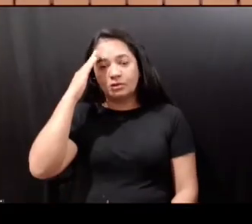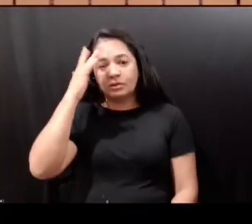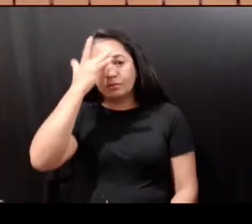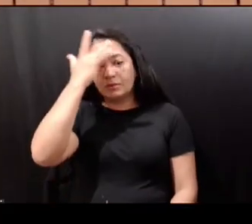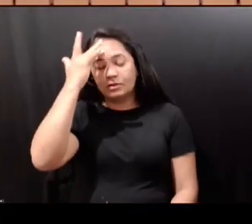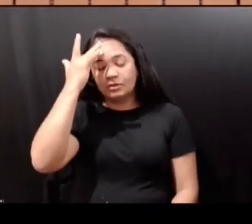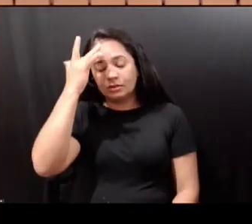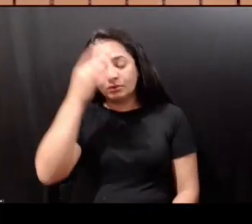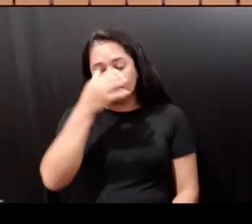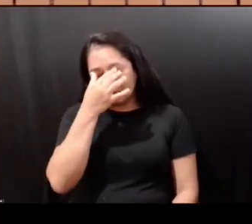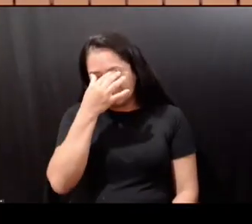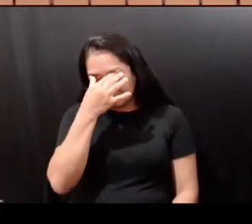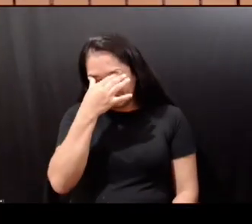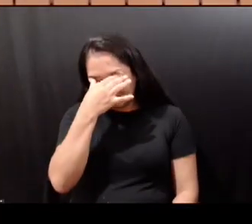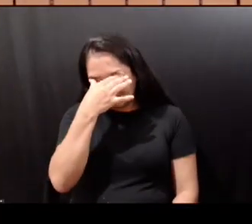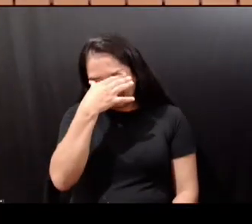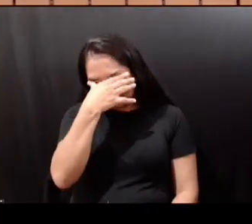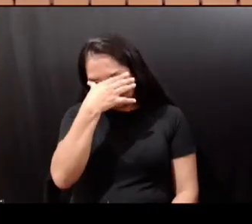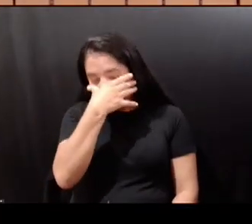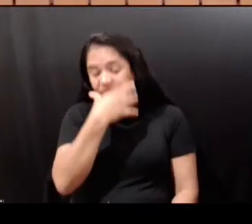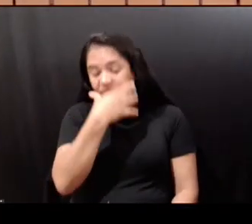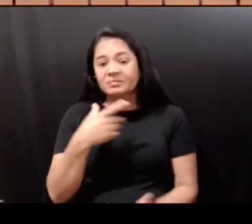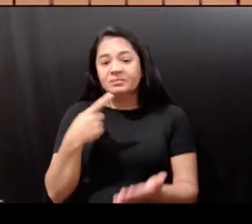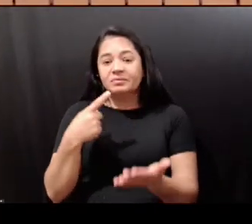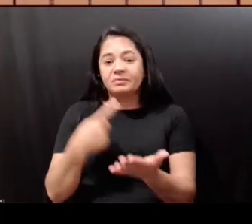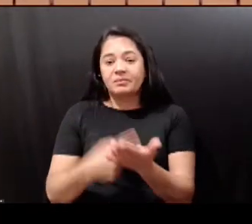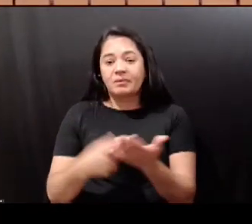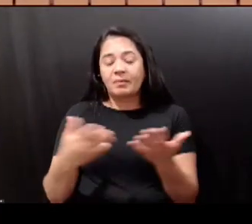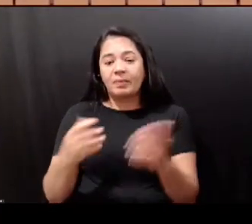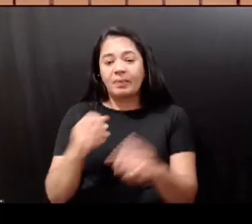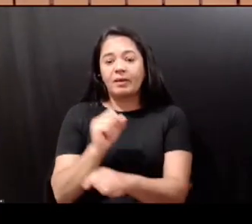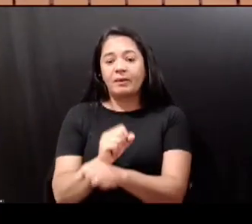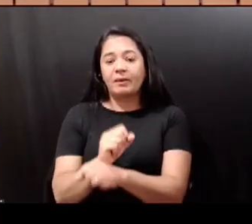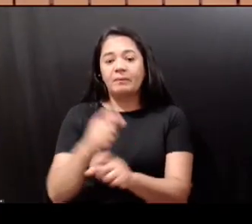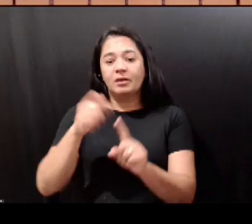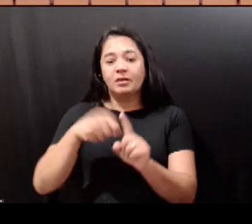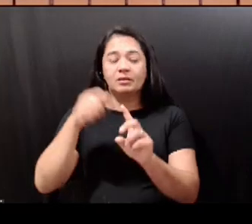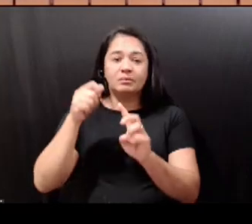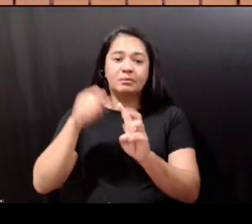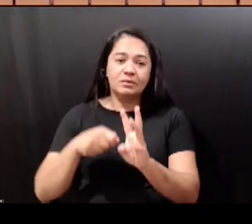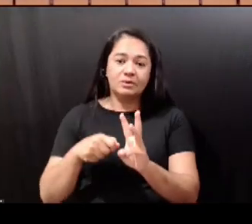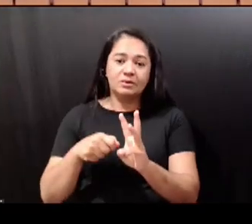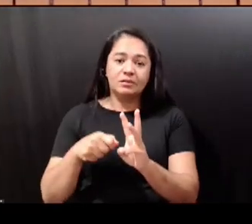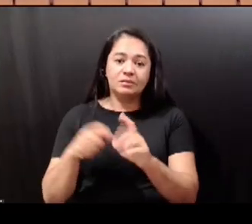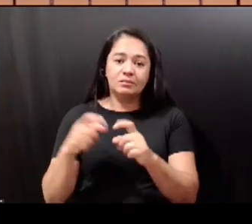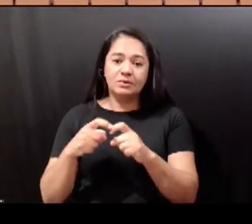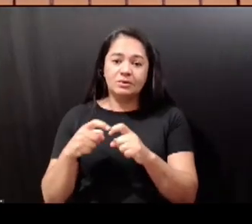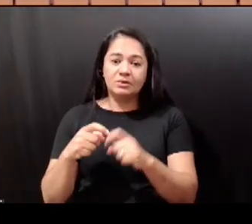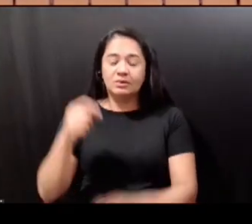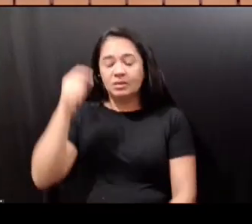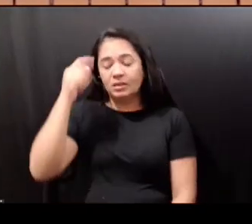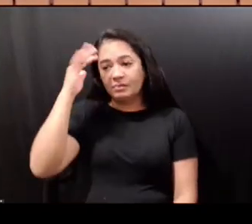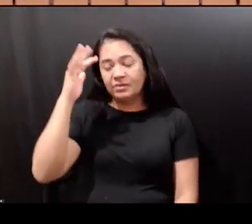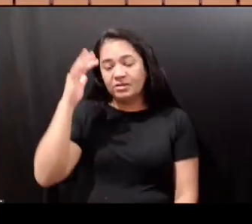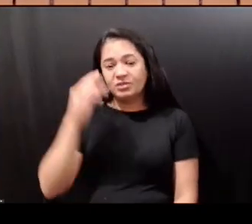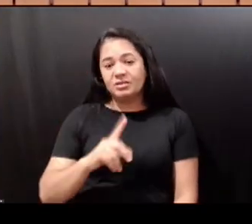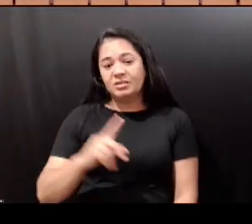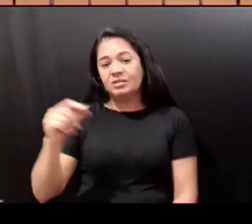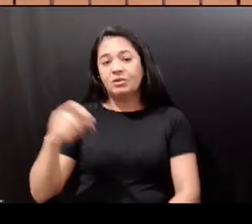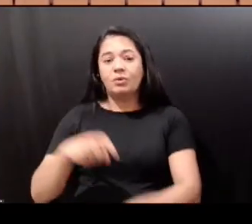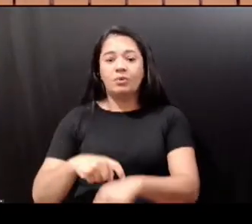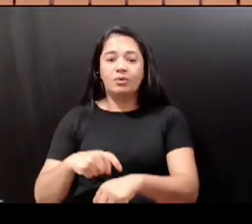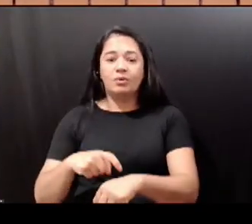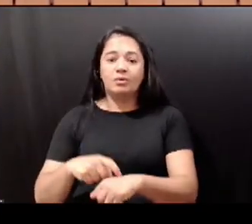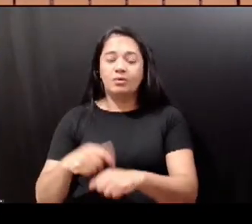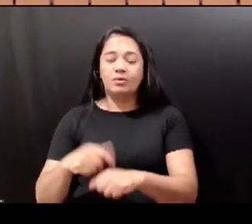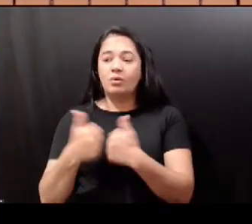hoje, às vezes ela espera 3, 4 meses para ir na consulta. Você imagina ela sair num horário, o ônibus quebra, como o vereador